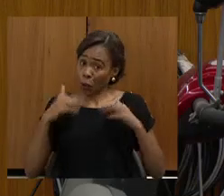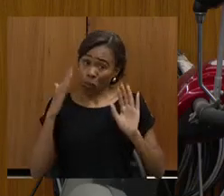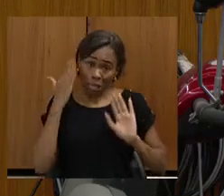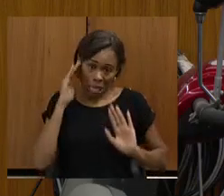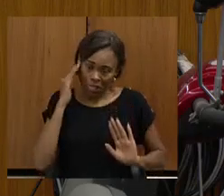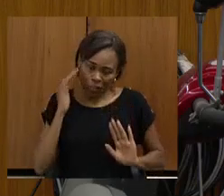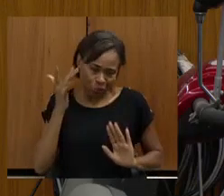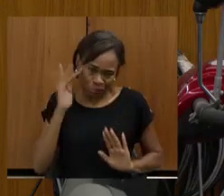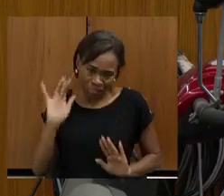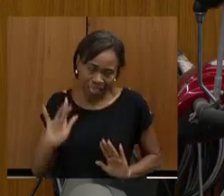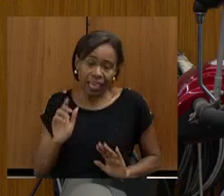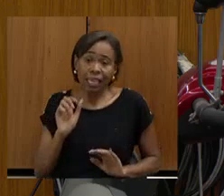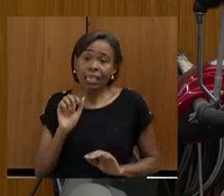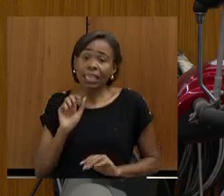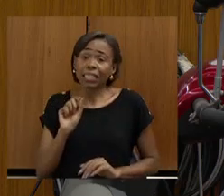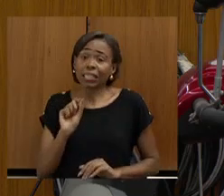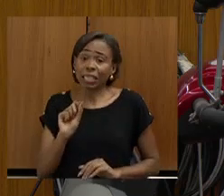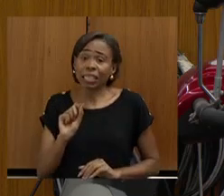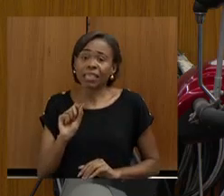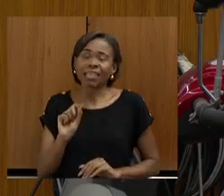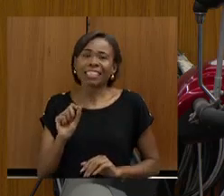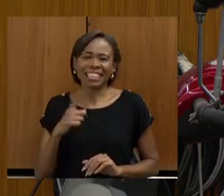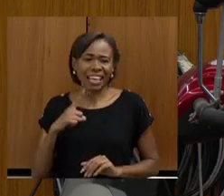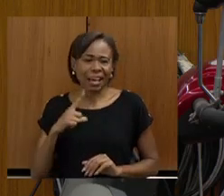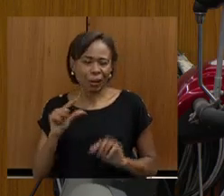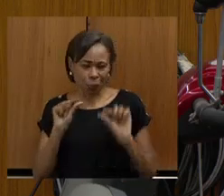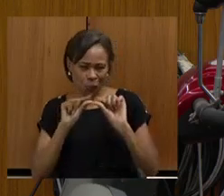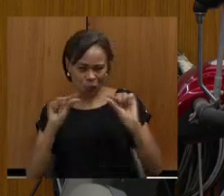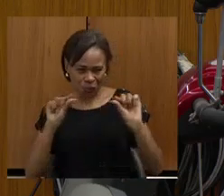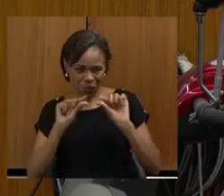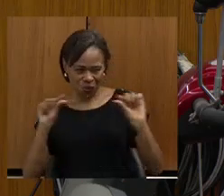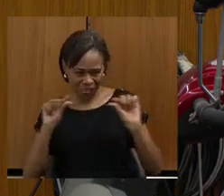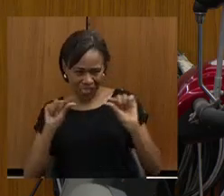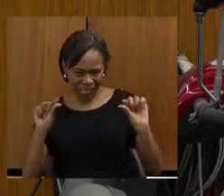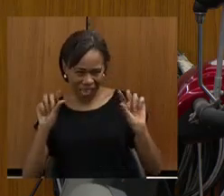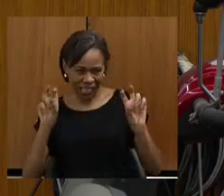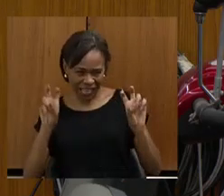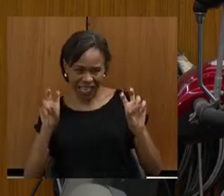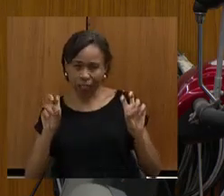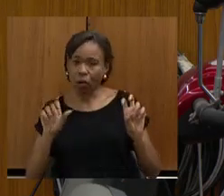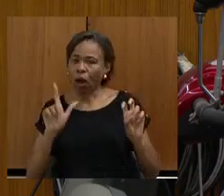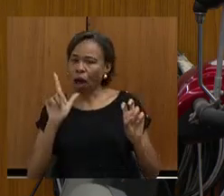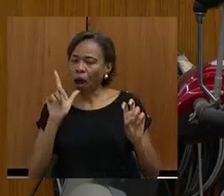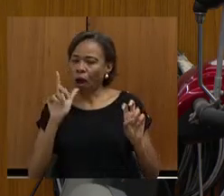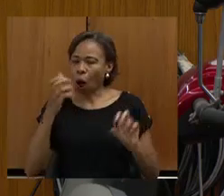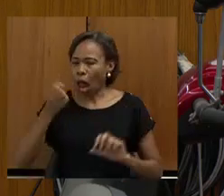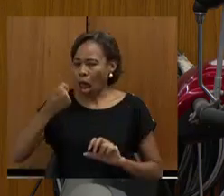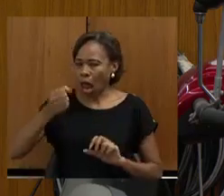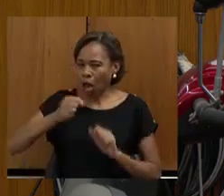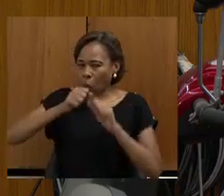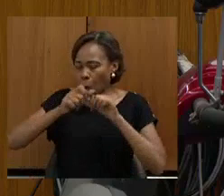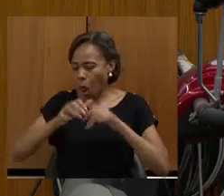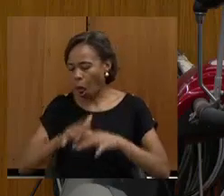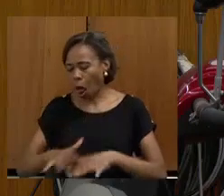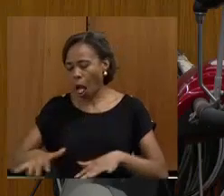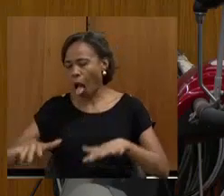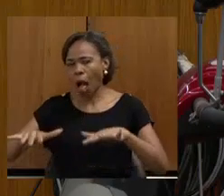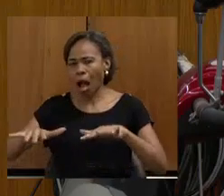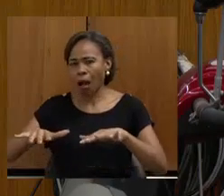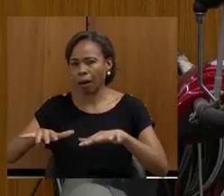que nós nunca deixamos aquele ditado vulgar, o leite entornar para tentar pegar ele de volta.